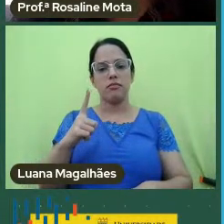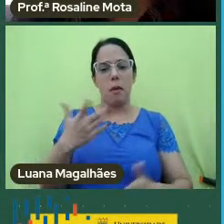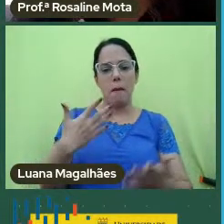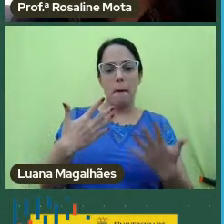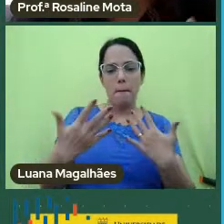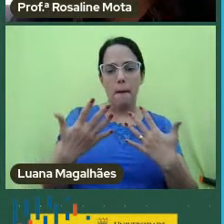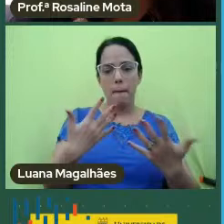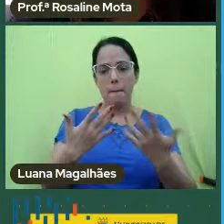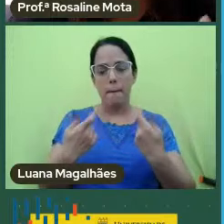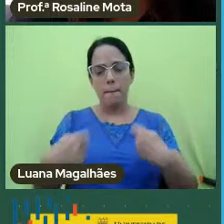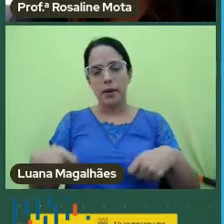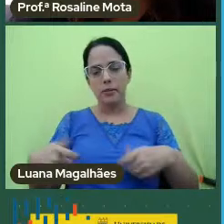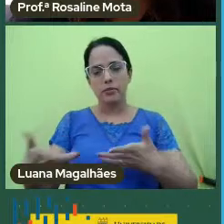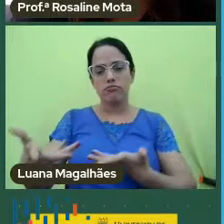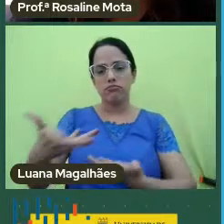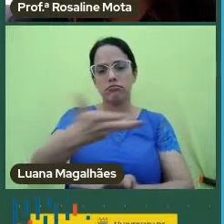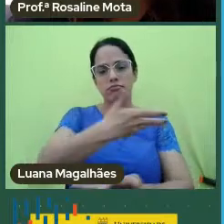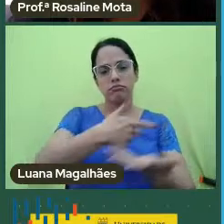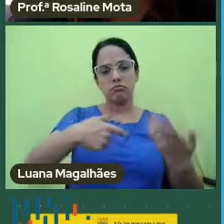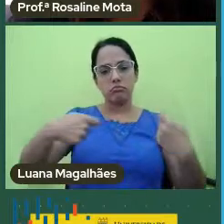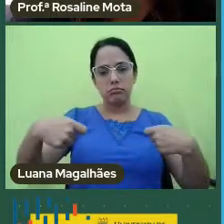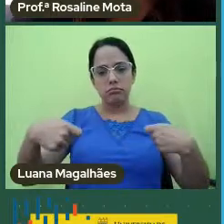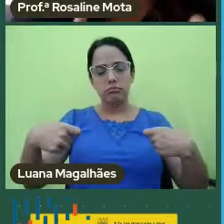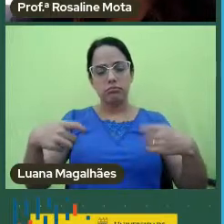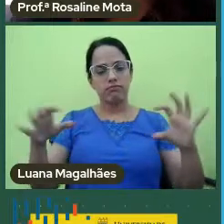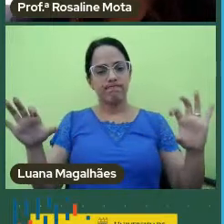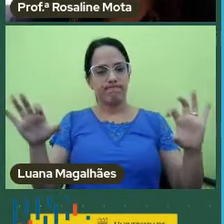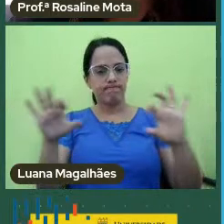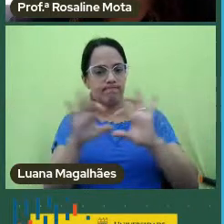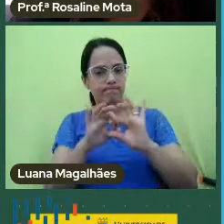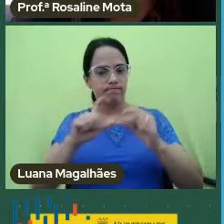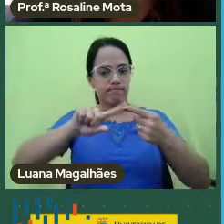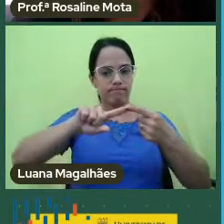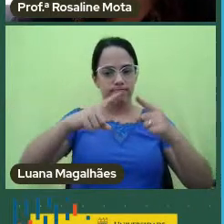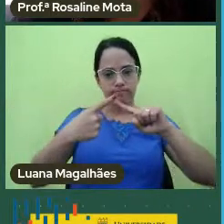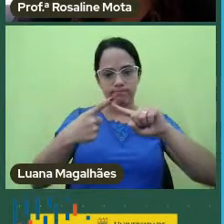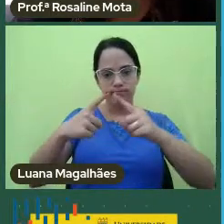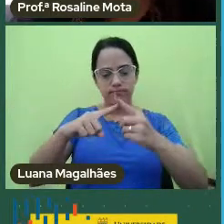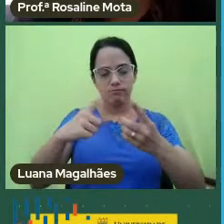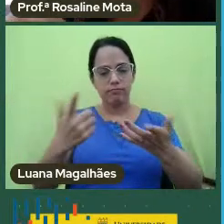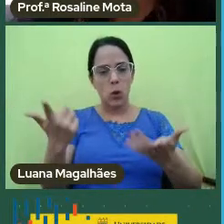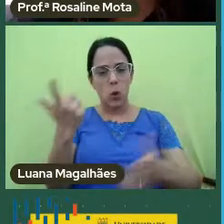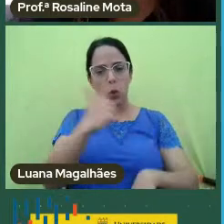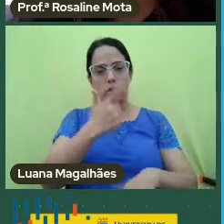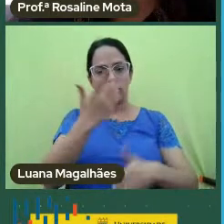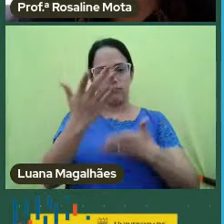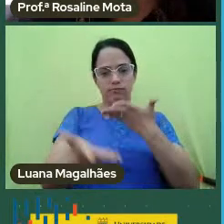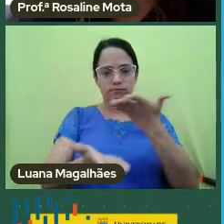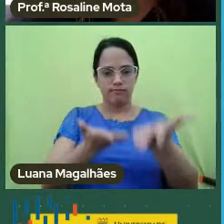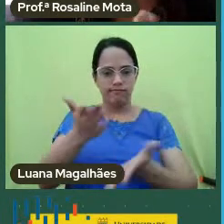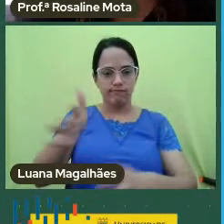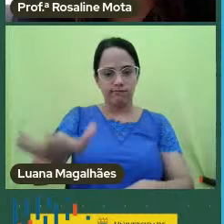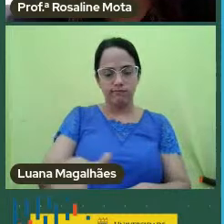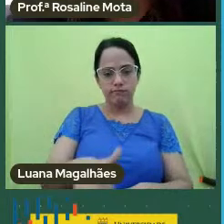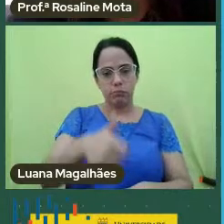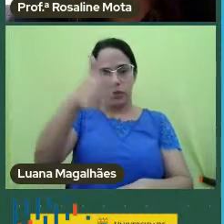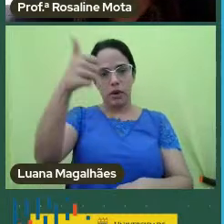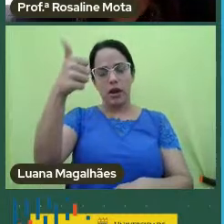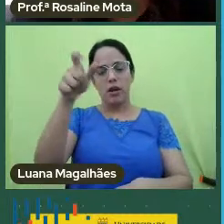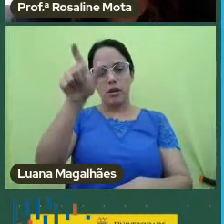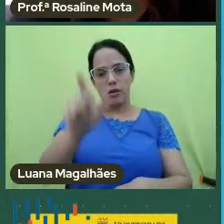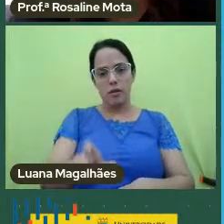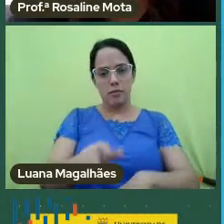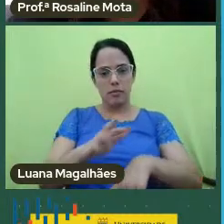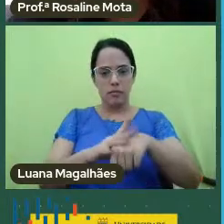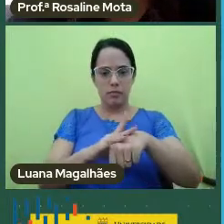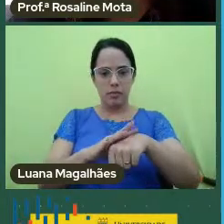que precisam estar muito bem articulados para prestar a melhor assistência possível ao paciente.